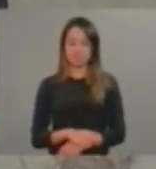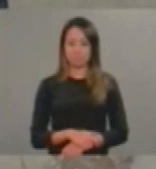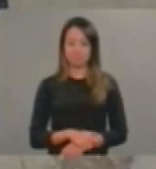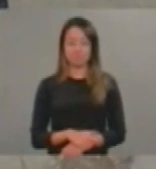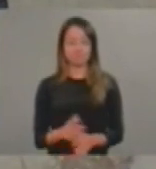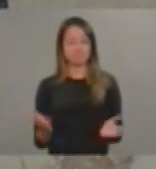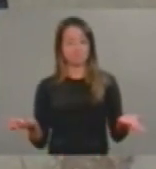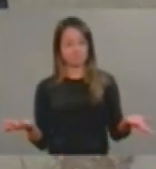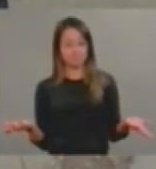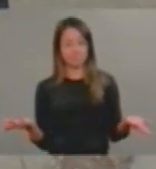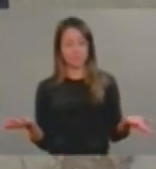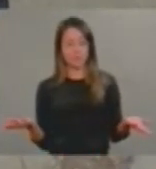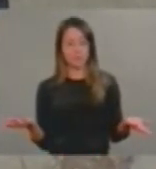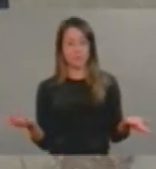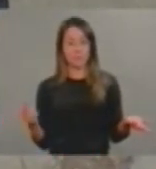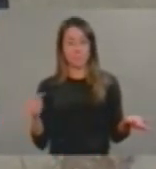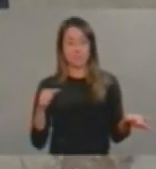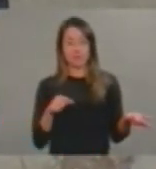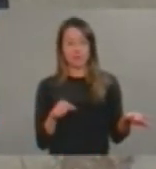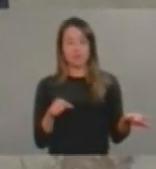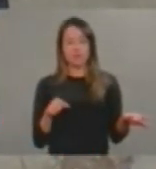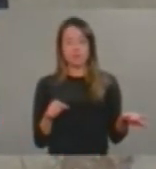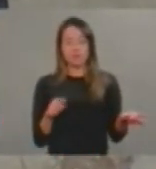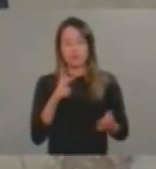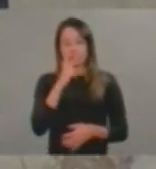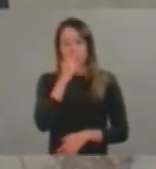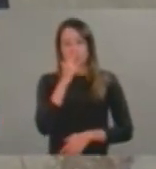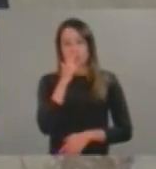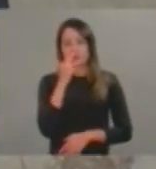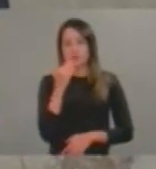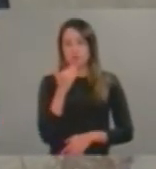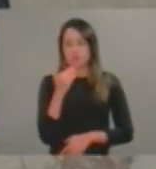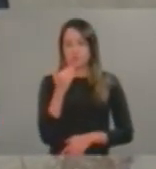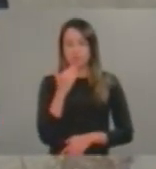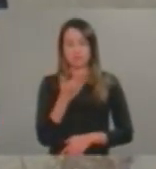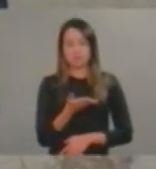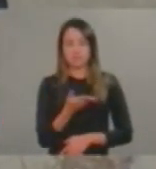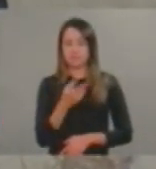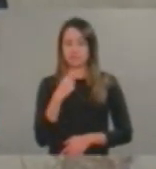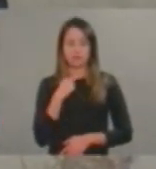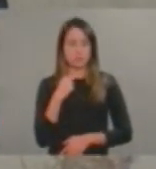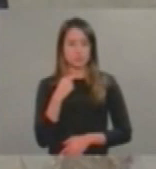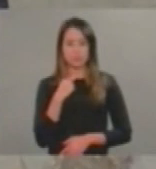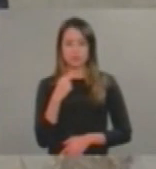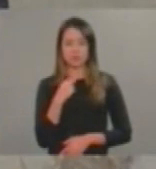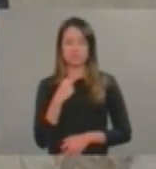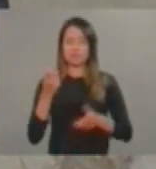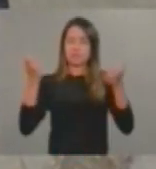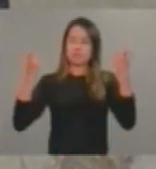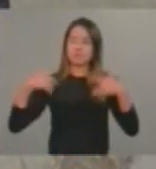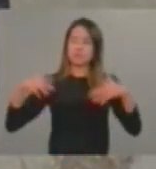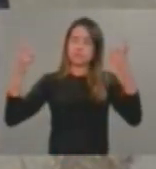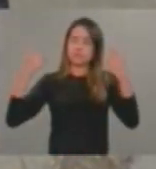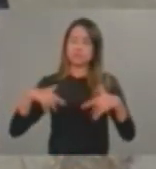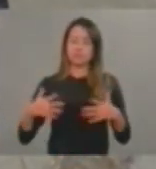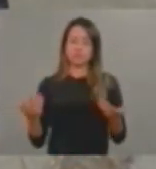perspectiva, com um cenário completamente desfavorável, não poderia ser outro o discurso que não o da ponderação,